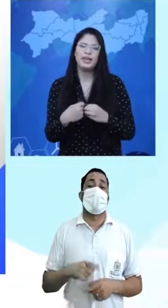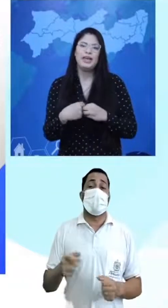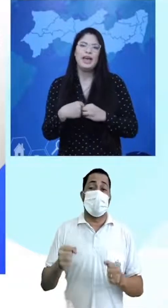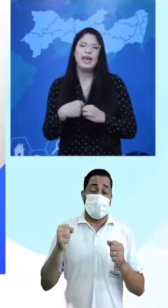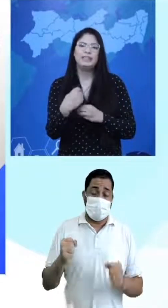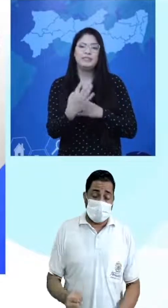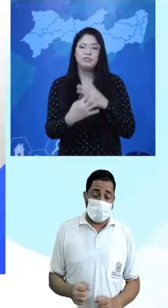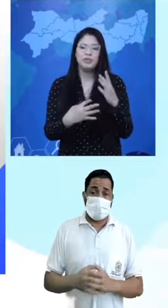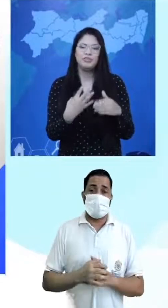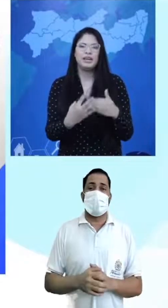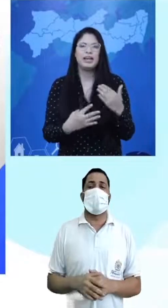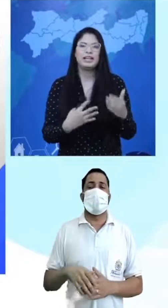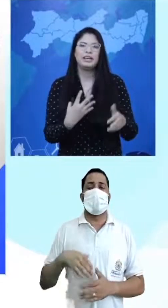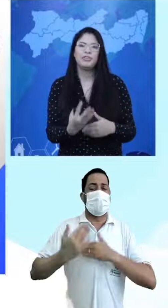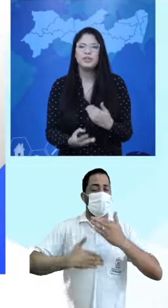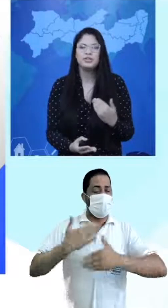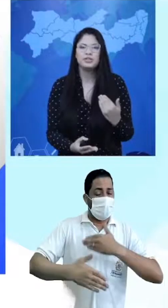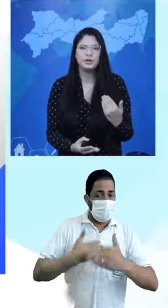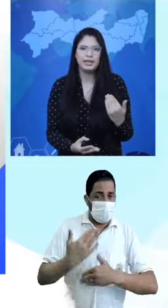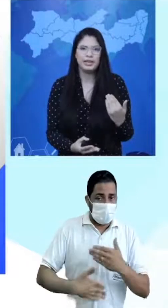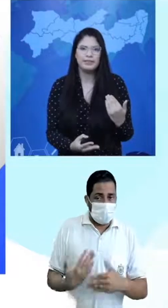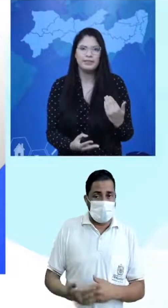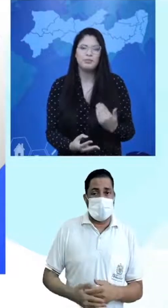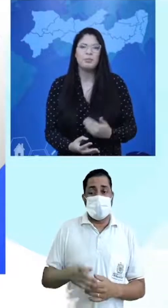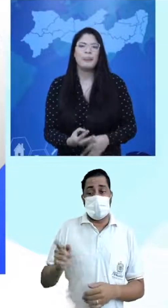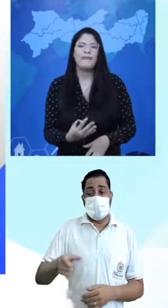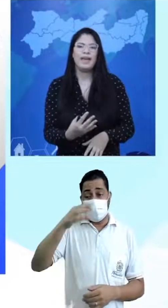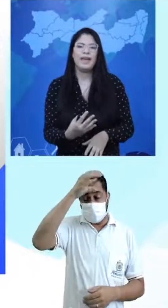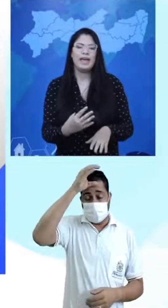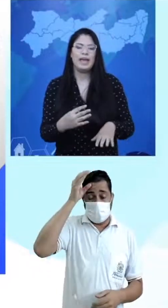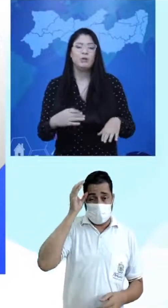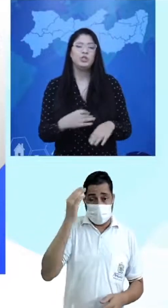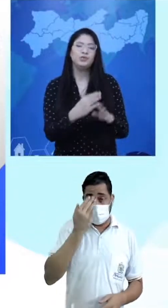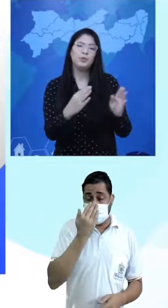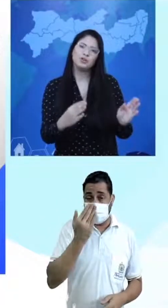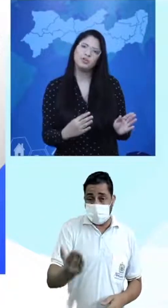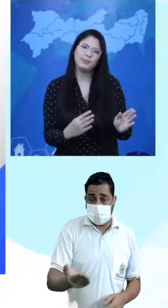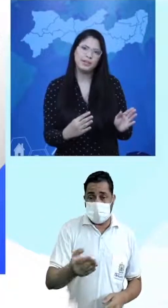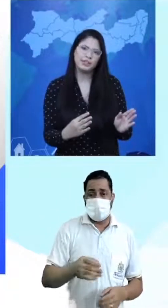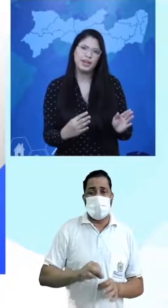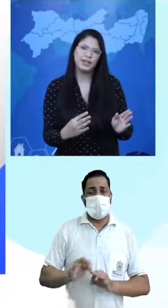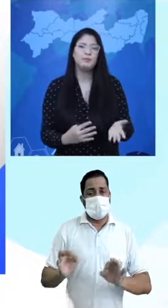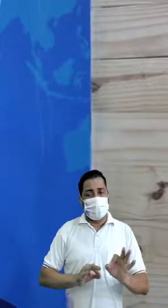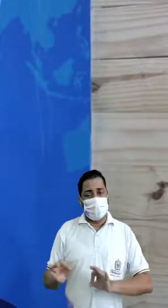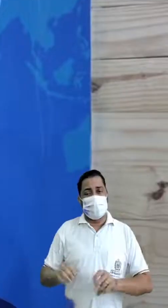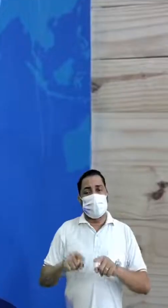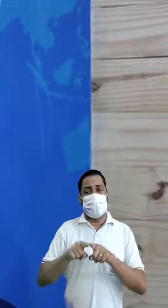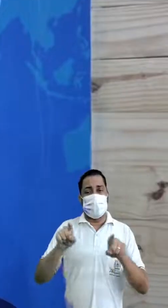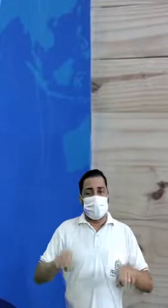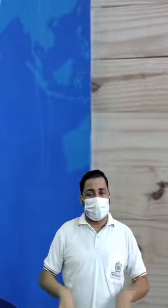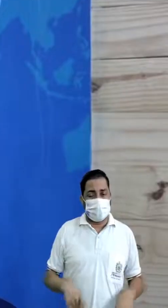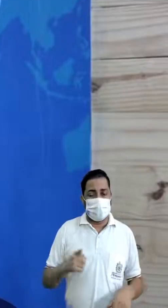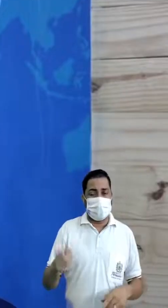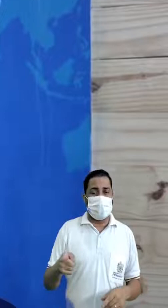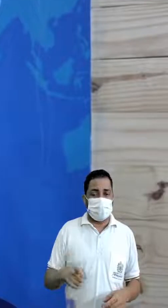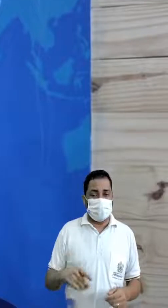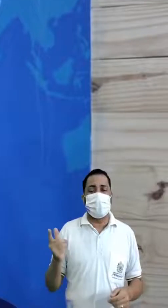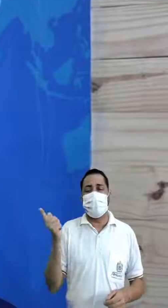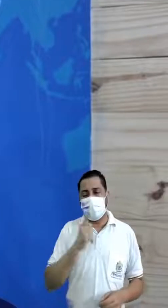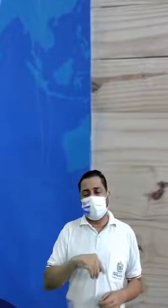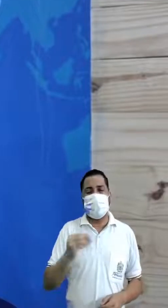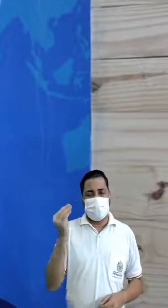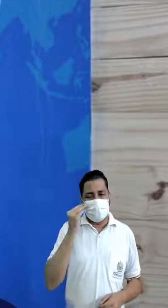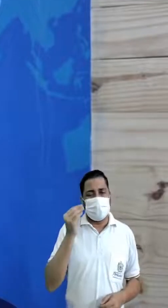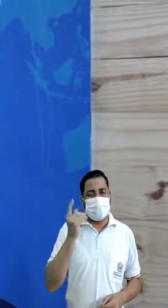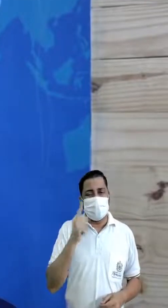poder desenvolver ali na frente do seu cliente um esboço do projeto, de modo que ele se convença